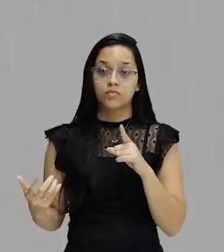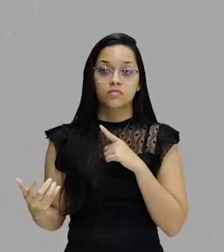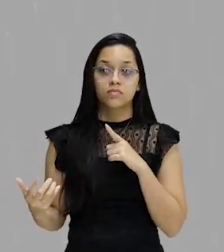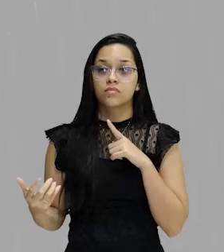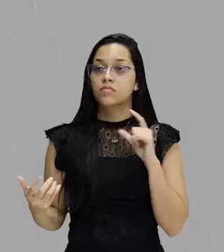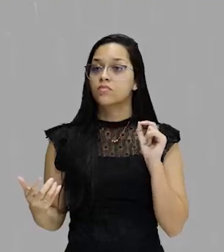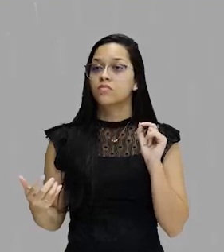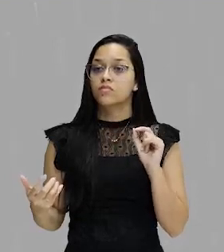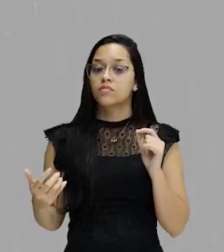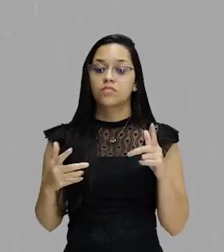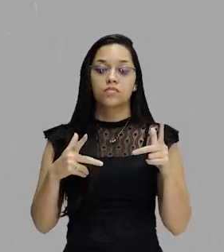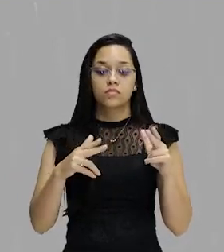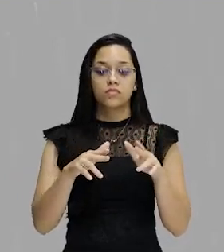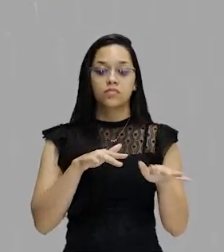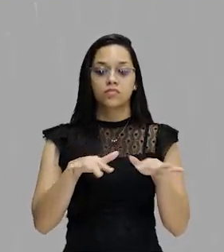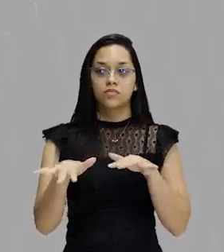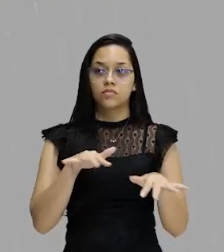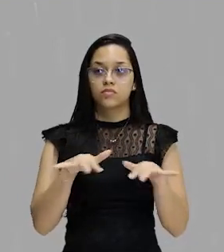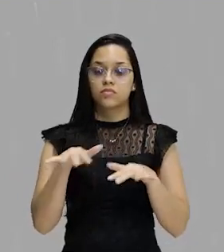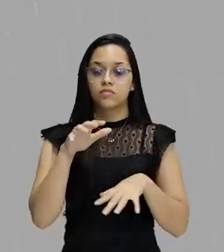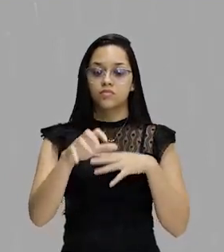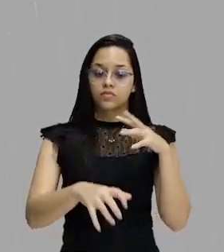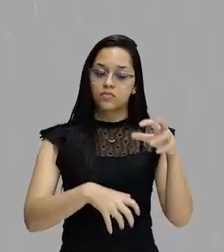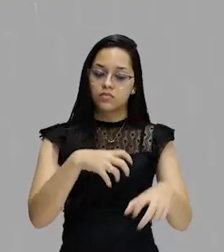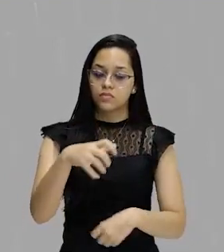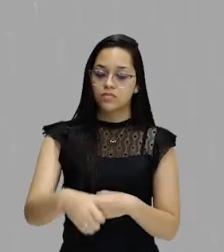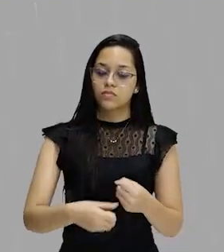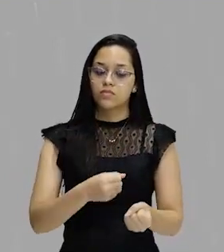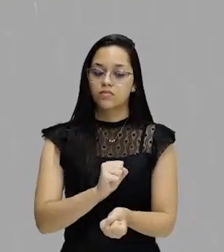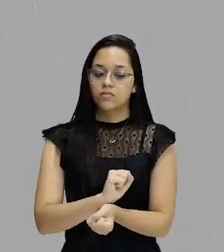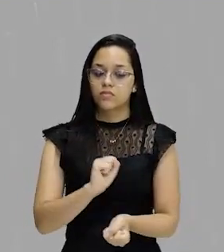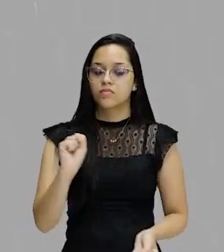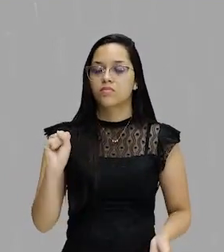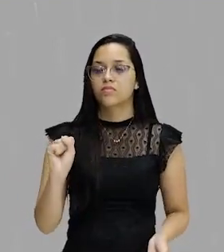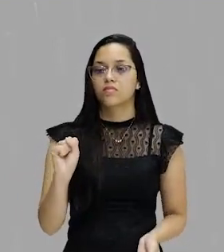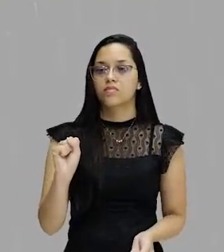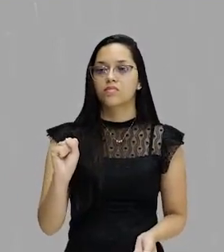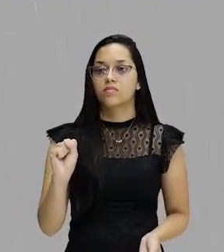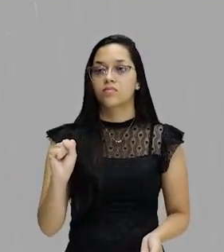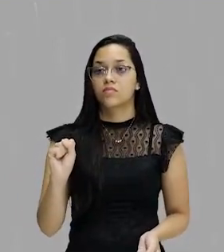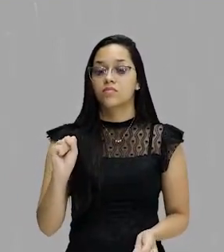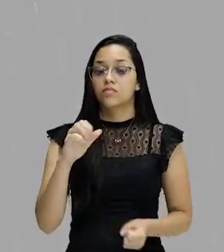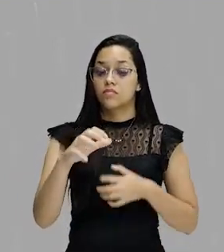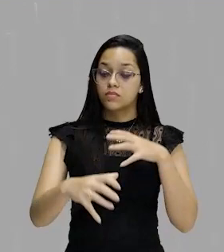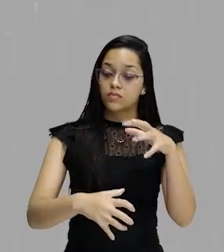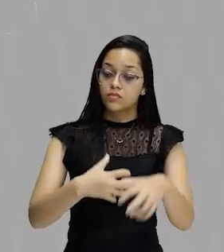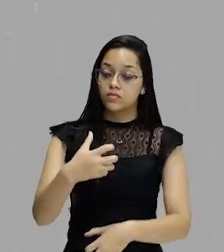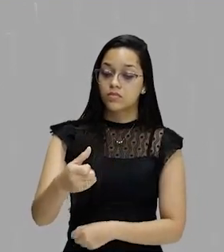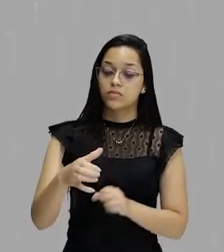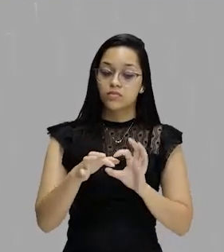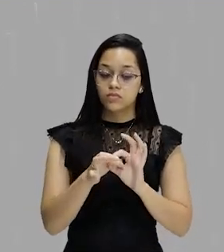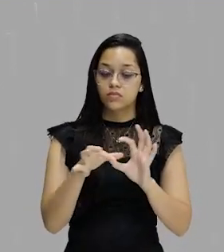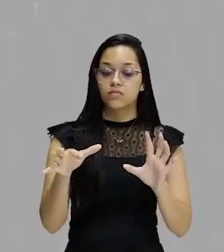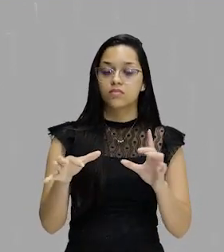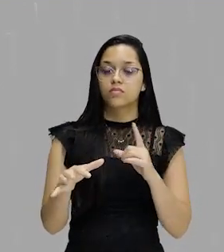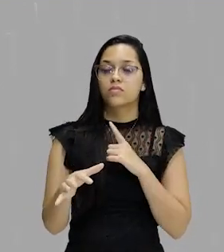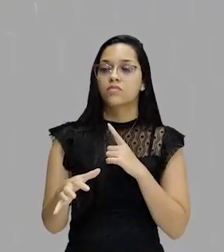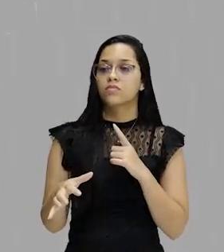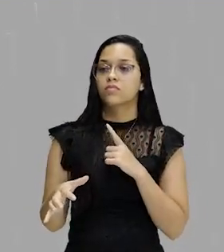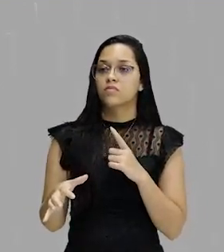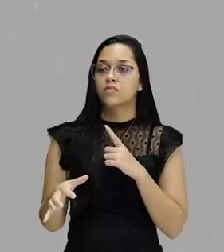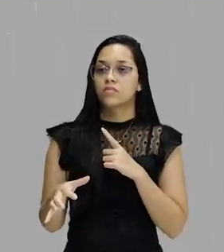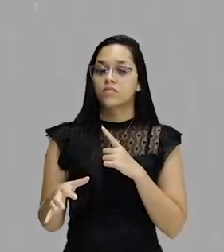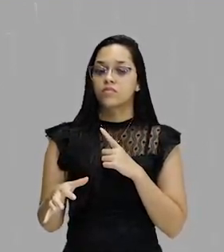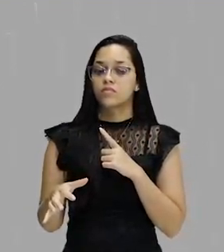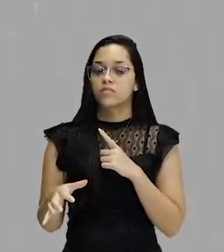quê? Nesses movimentos, a busca da liberdade. A busca da liberdade através